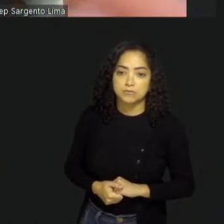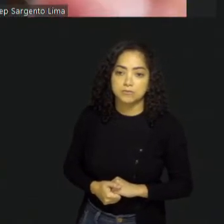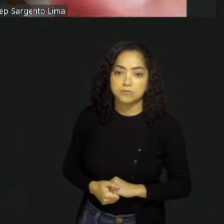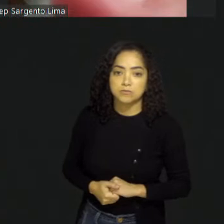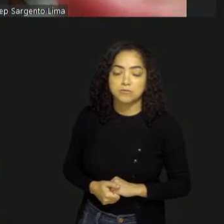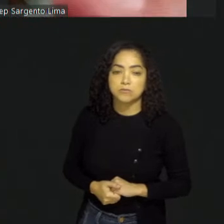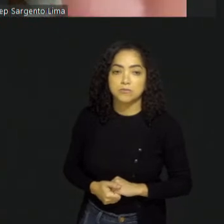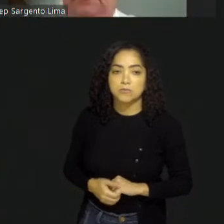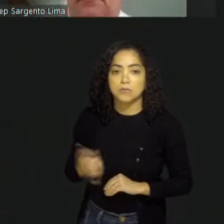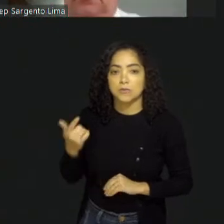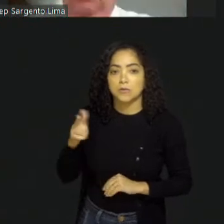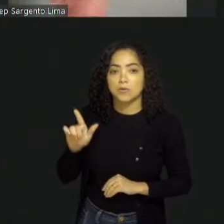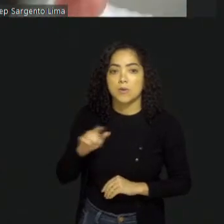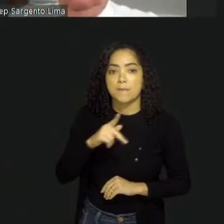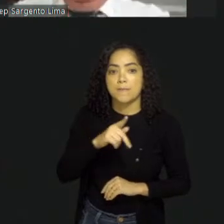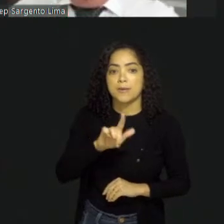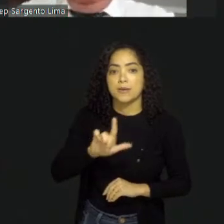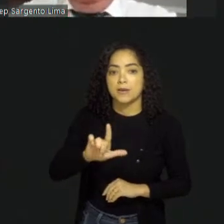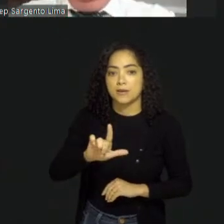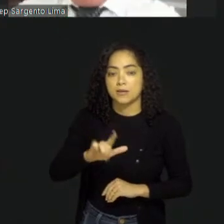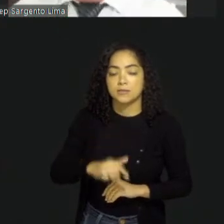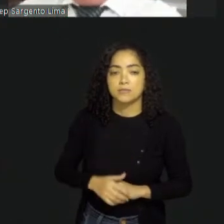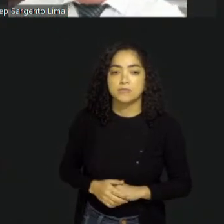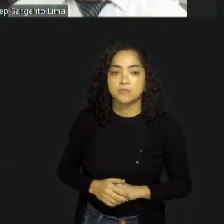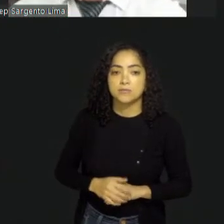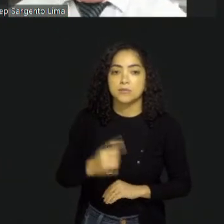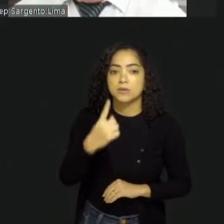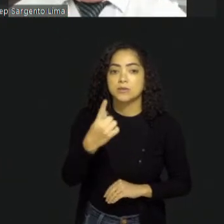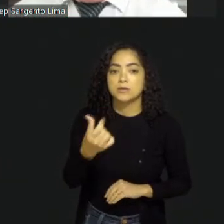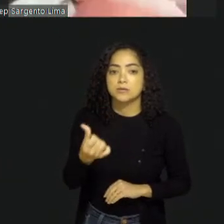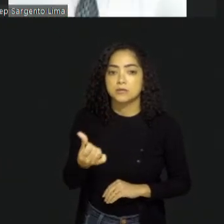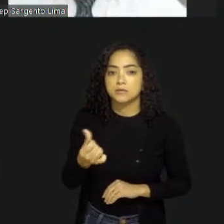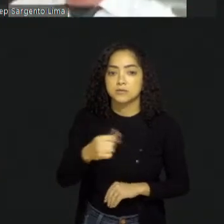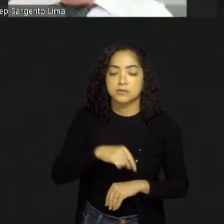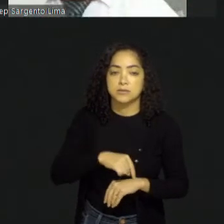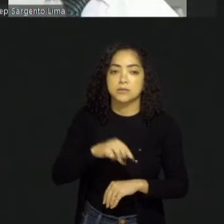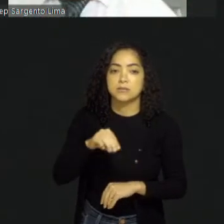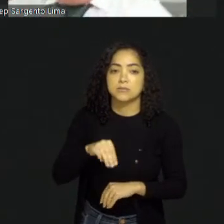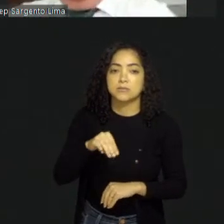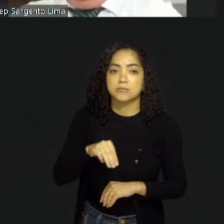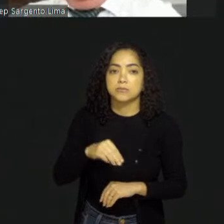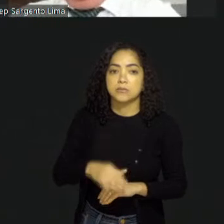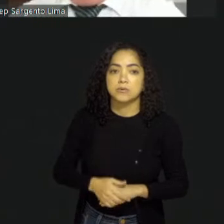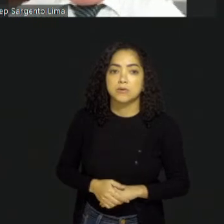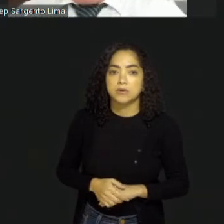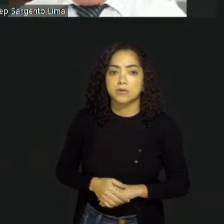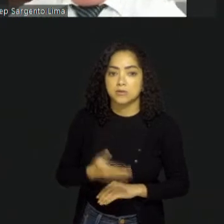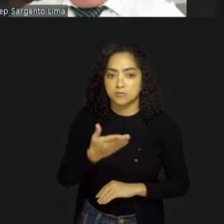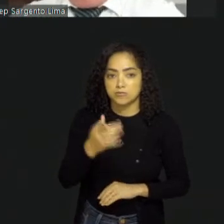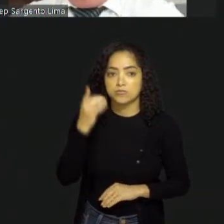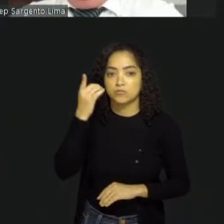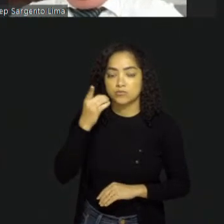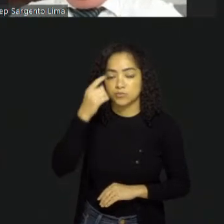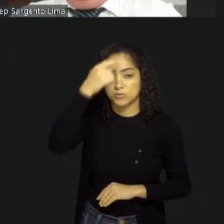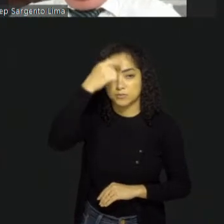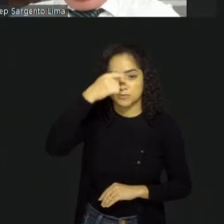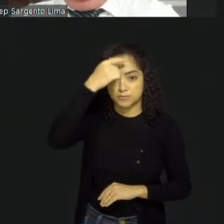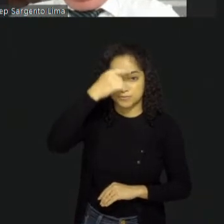Próximo horário pertence ao PL, pelo tempo de 16 minutos. Fará uso da palavra o deputado Maurício